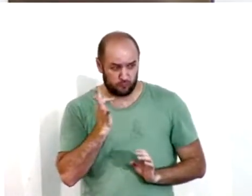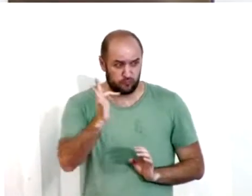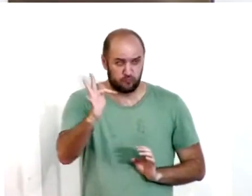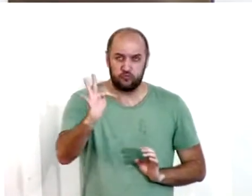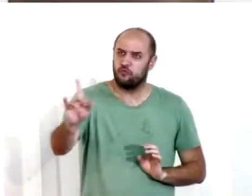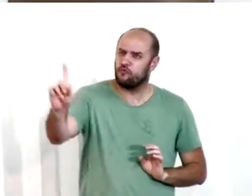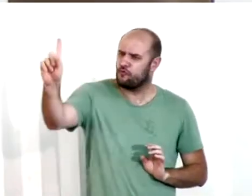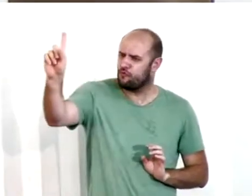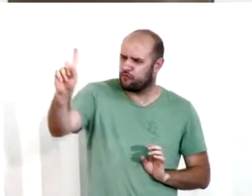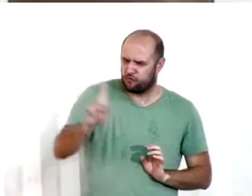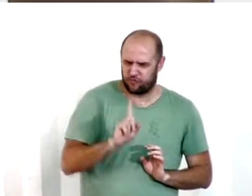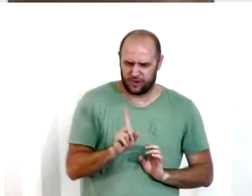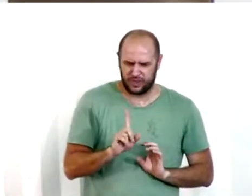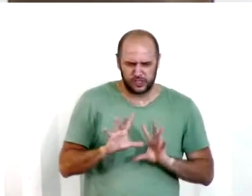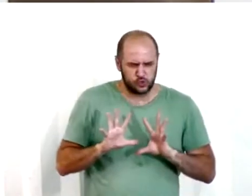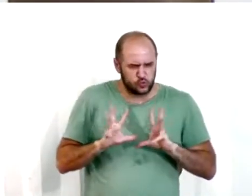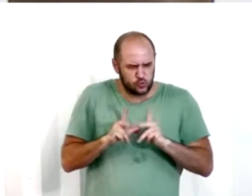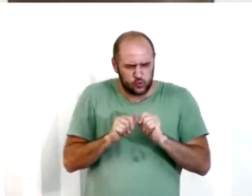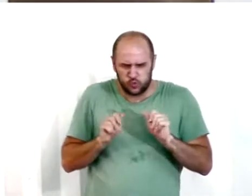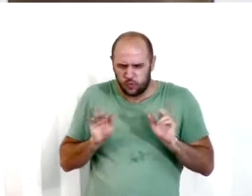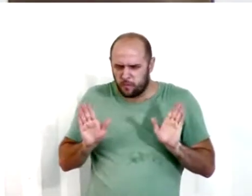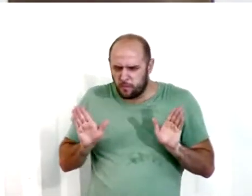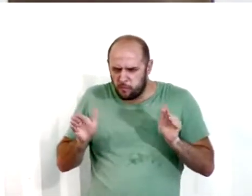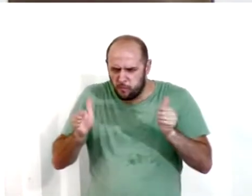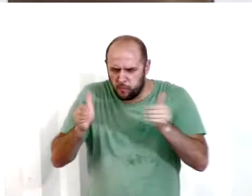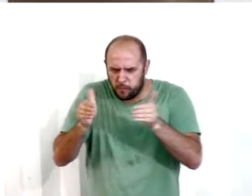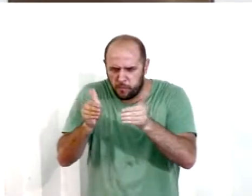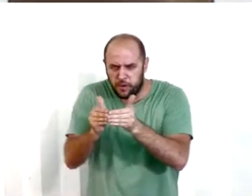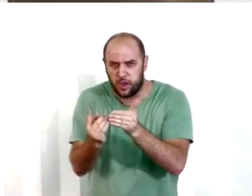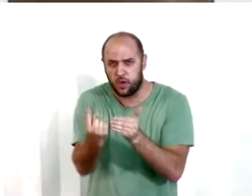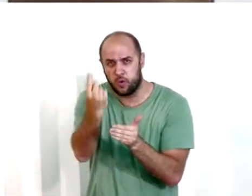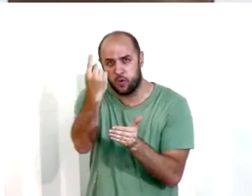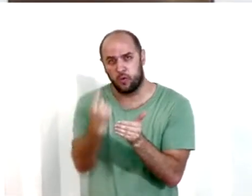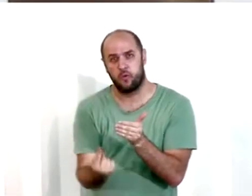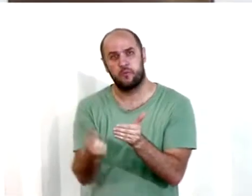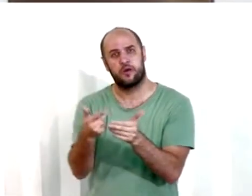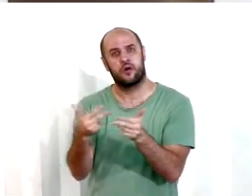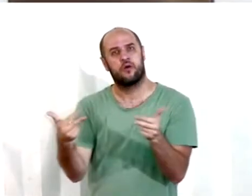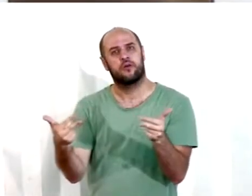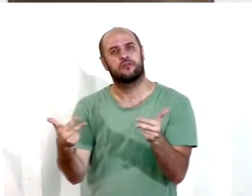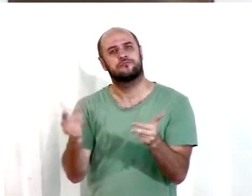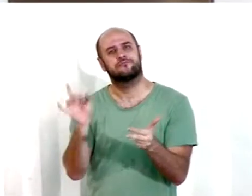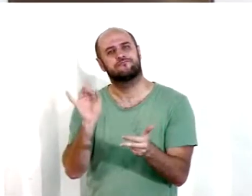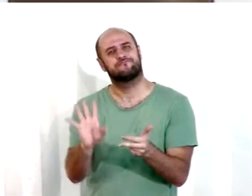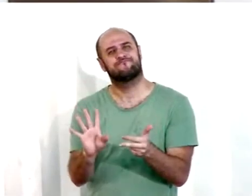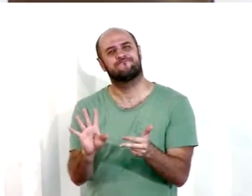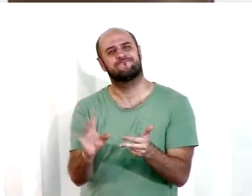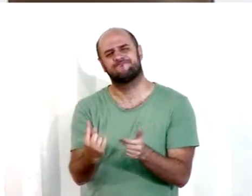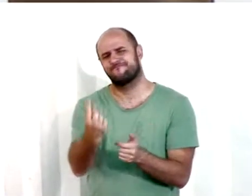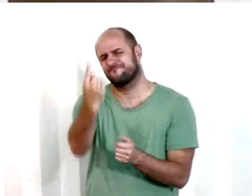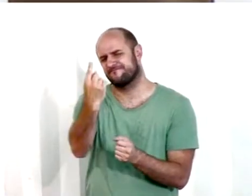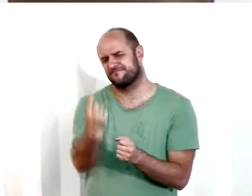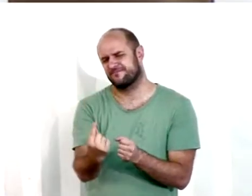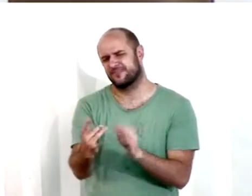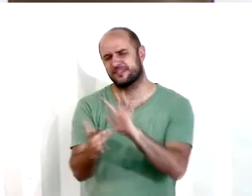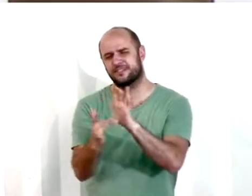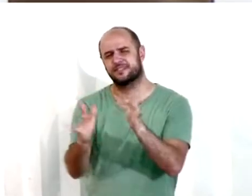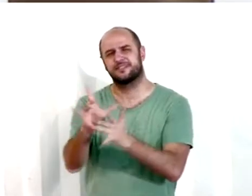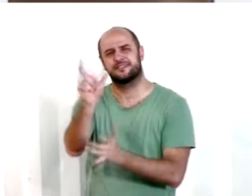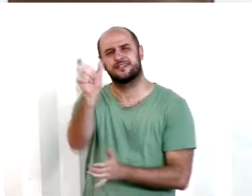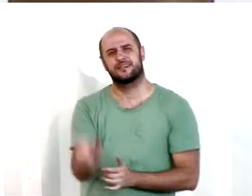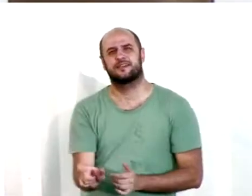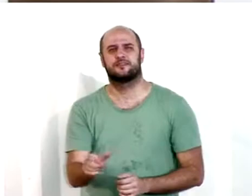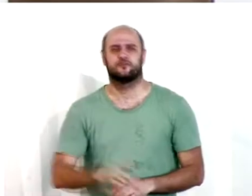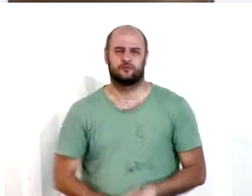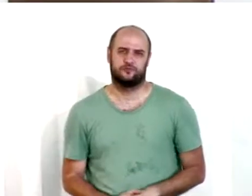e convergir a uma única coisa, onde o cabeça há de governar nela, e